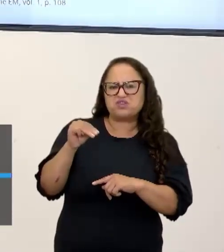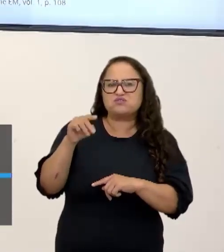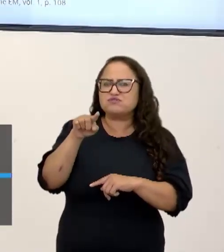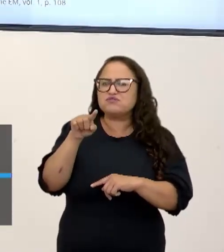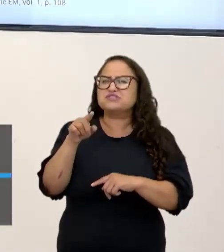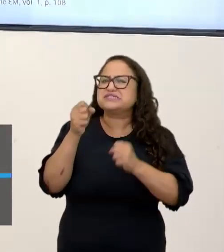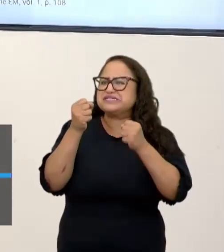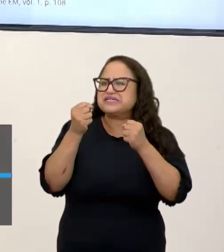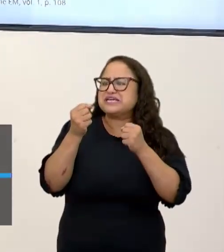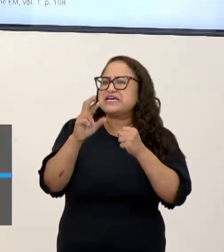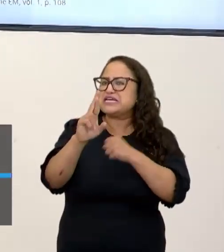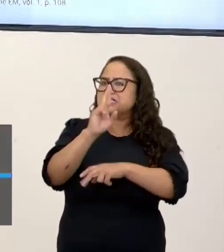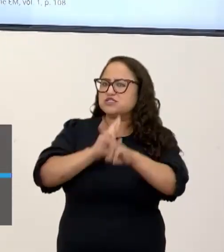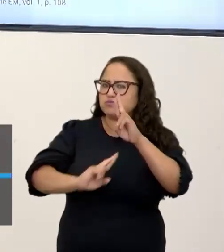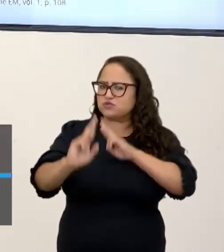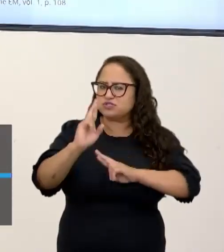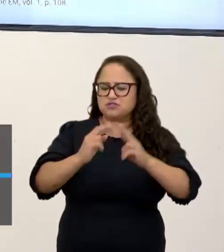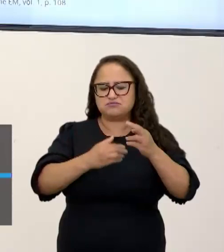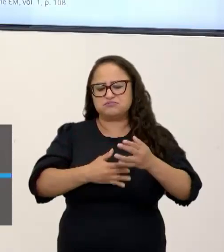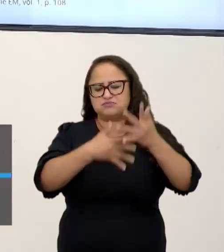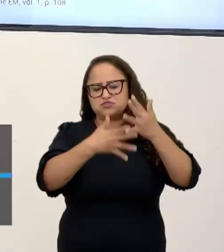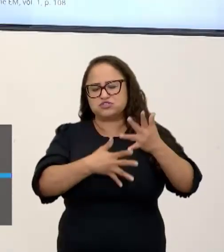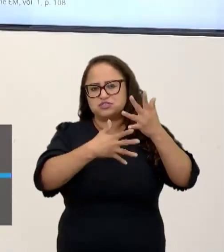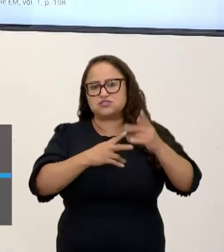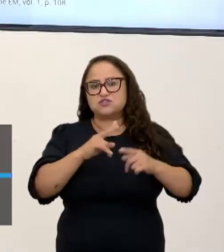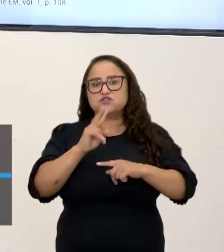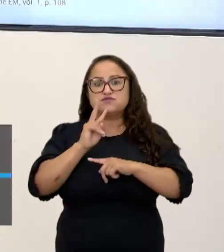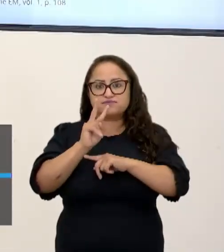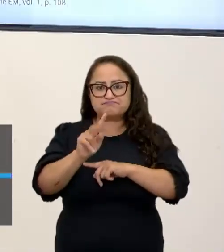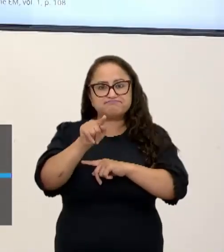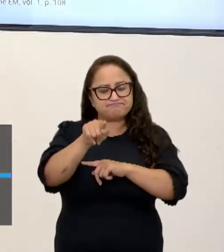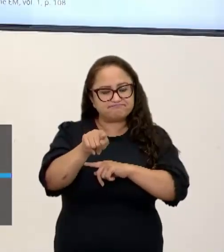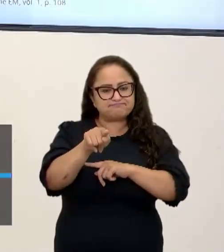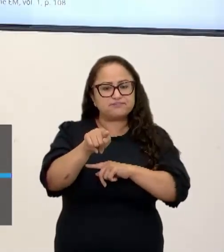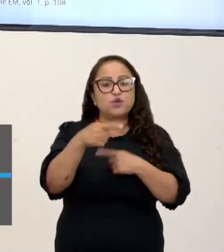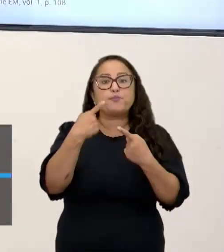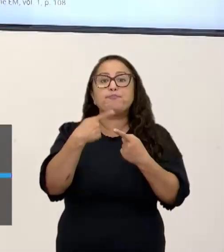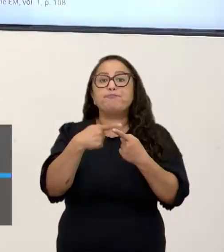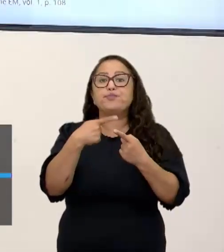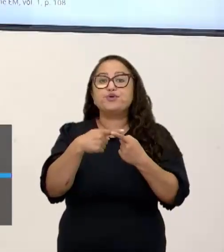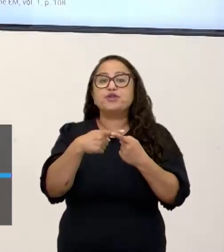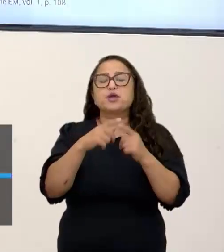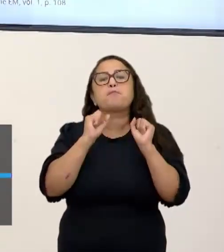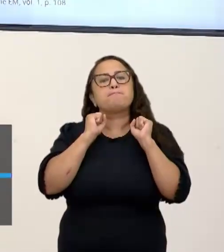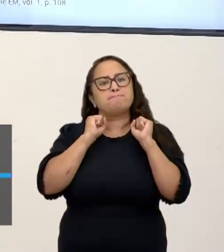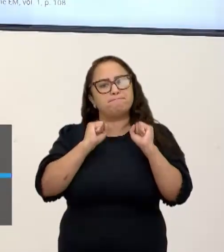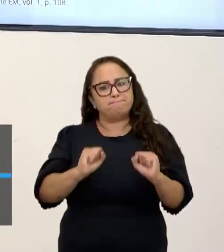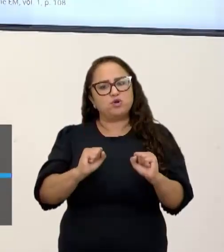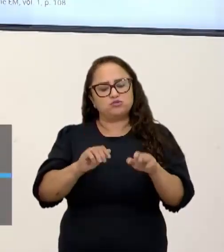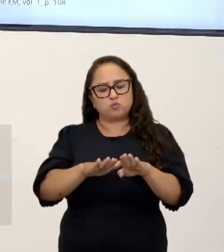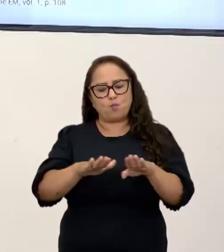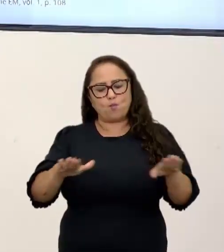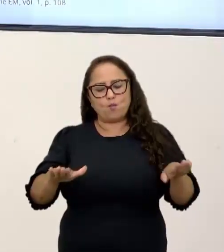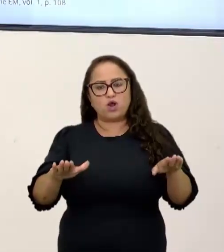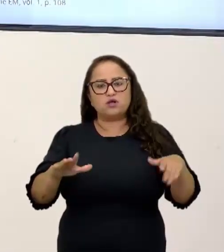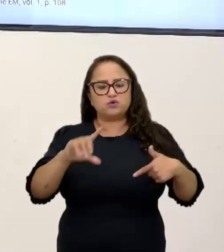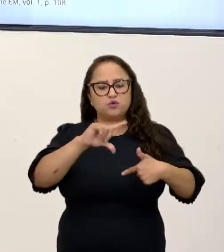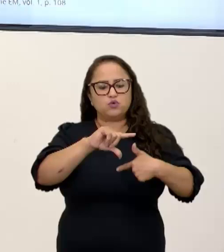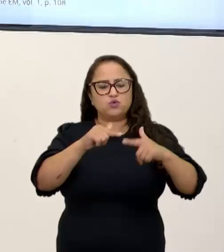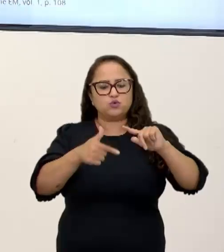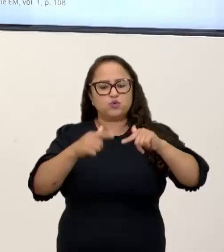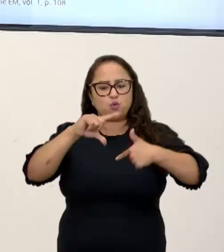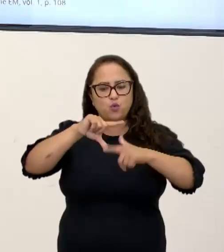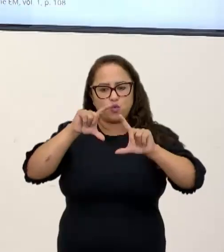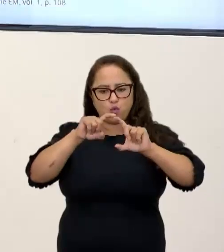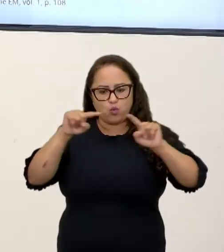me falarem ali no chat, vou abrir o chat para vocês, e para vocês me falarem aí no chat por que é possível pavimentar com quadrado. Qual é a